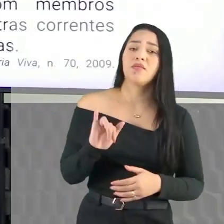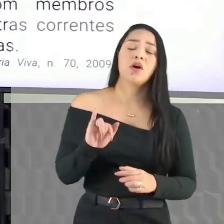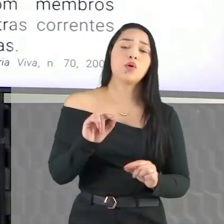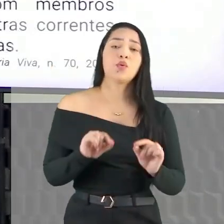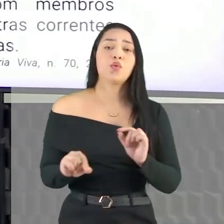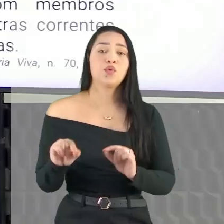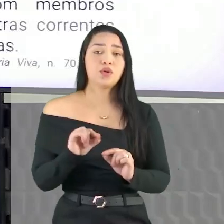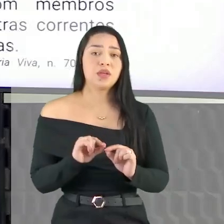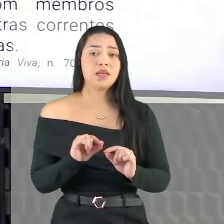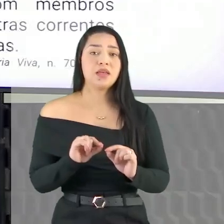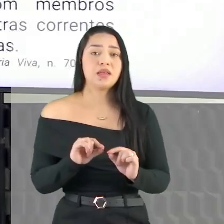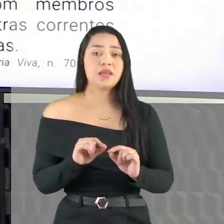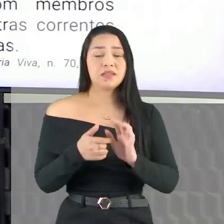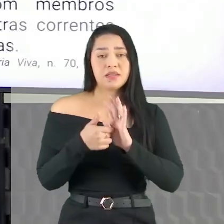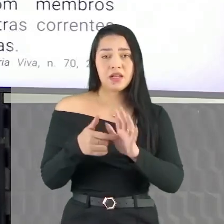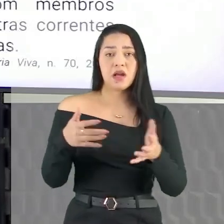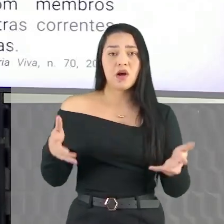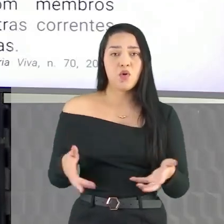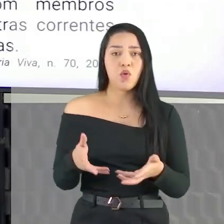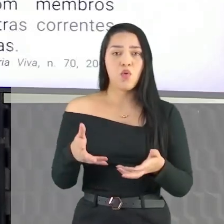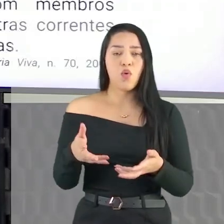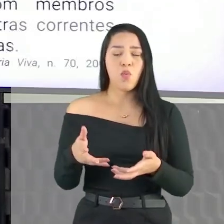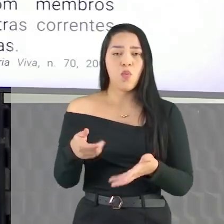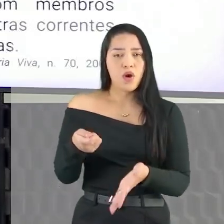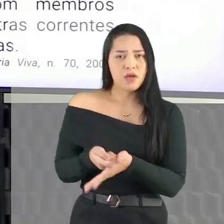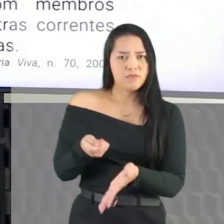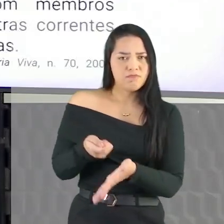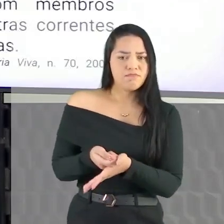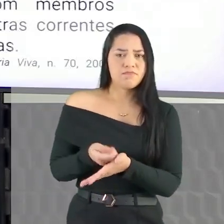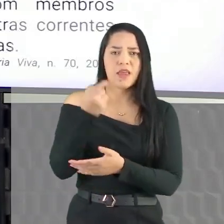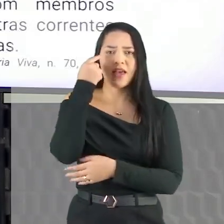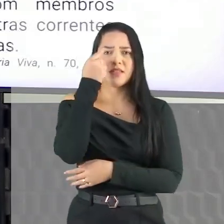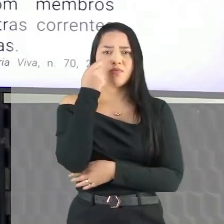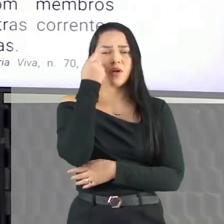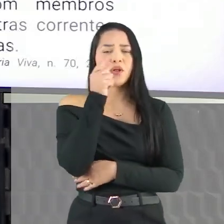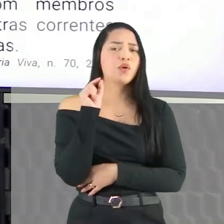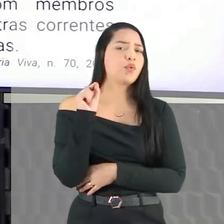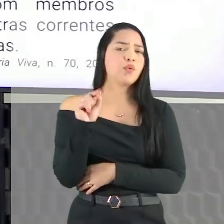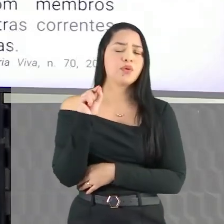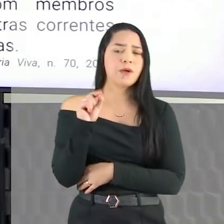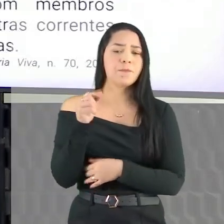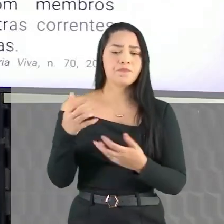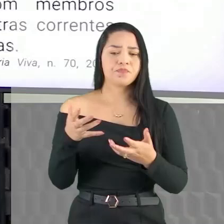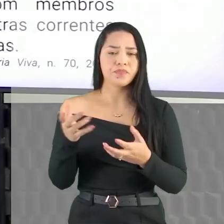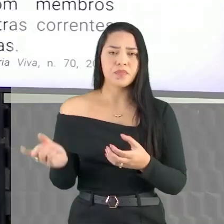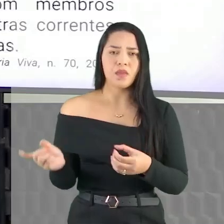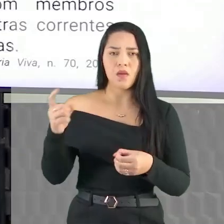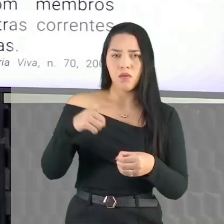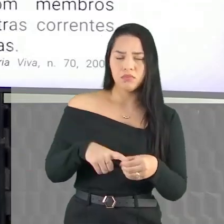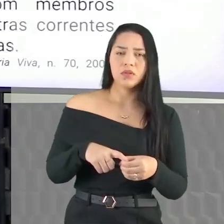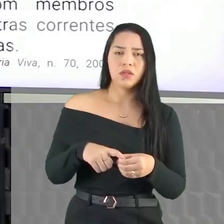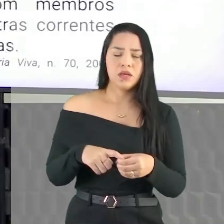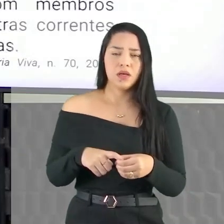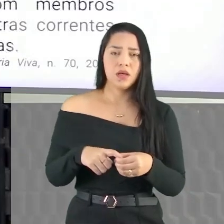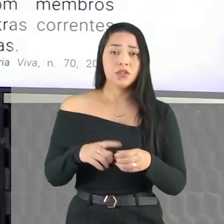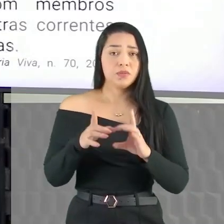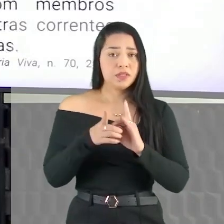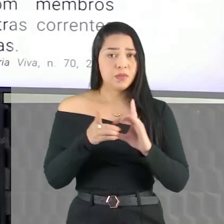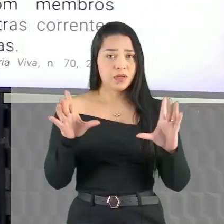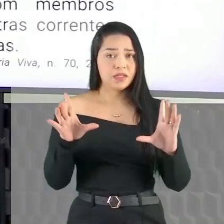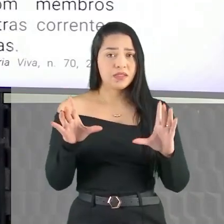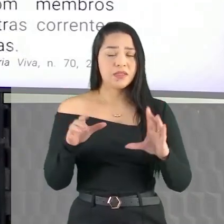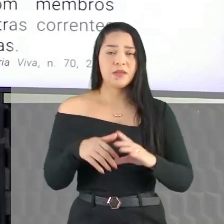enfrentar, né, aquilo que se propunha enquanto regime totalitário na Espanha, na tentativa, claro, de uma retomada de uma república, de uma